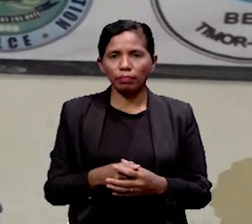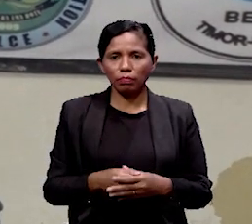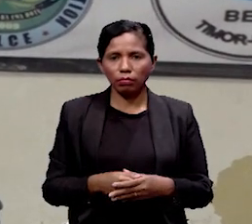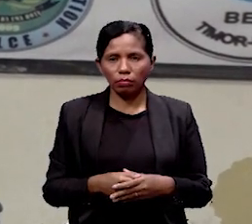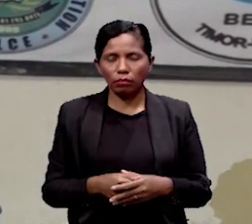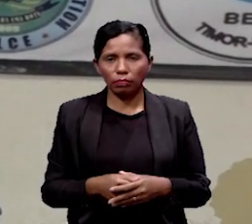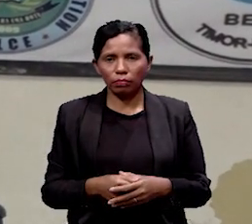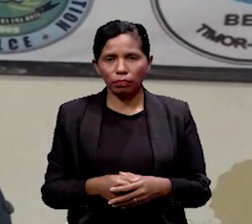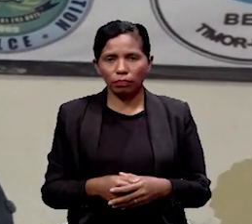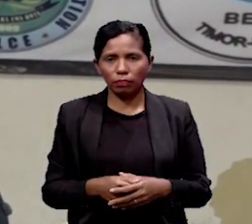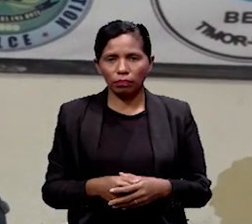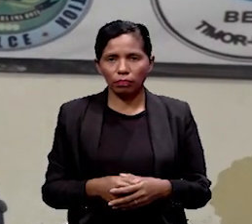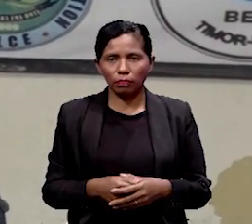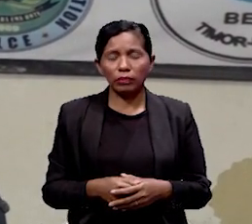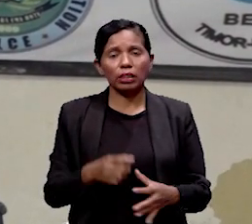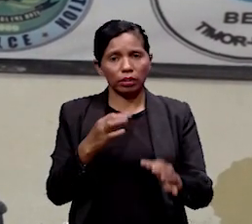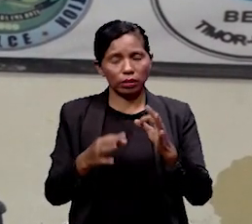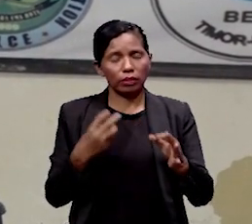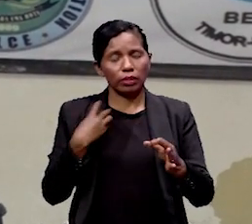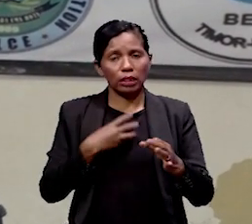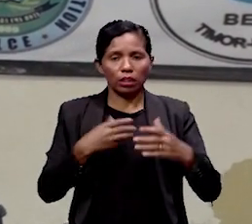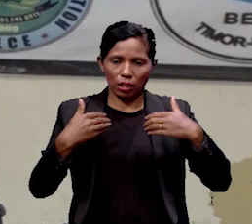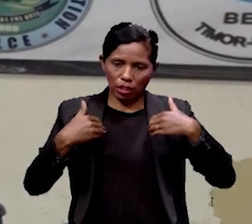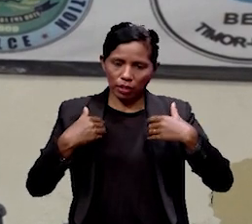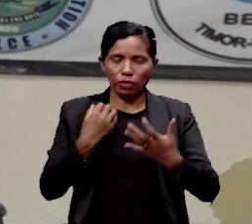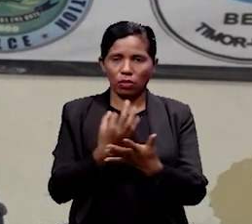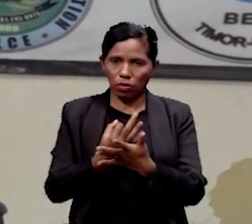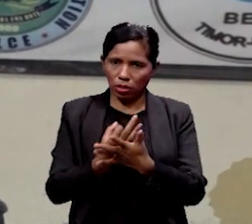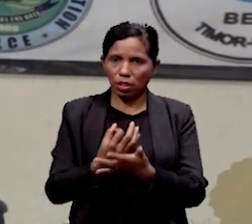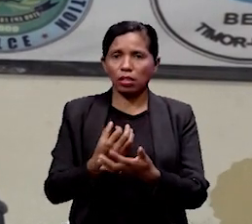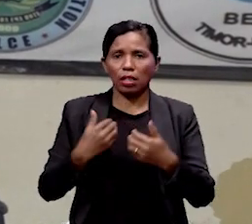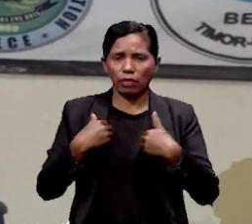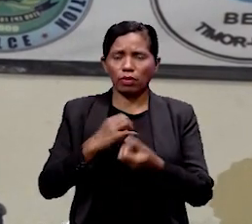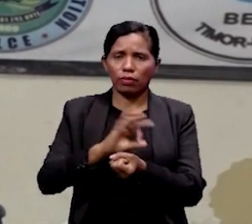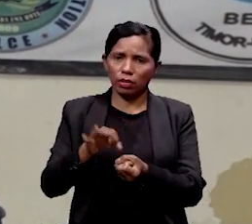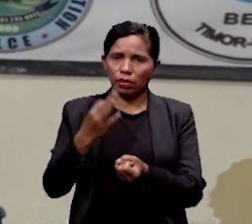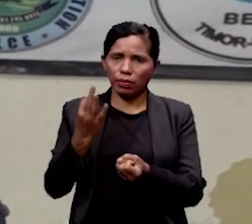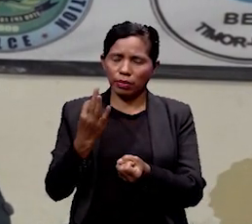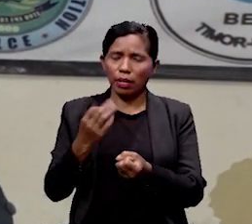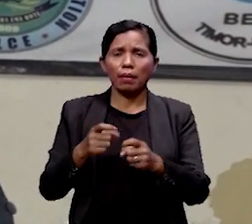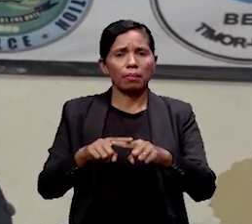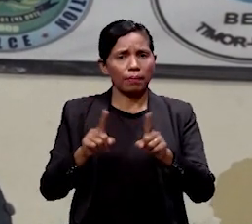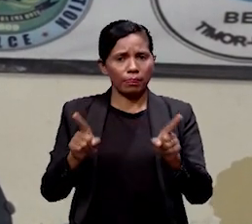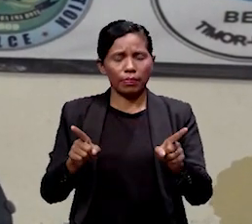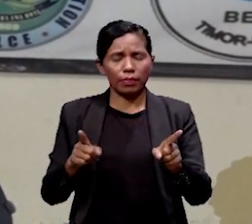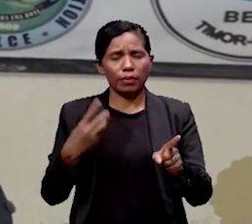mais que o Fundo do Covid-19, talvez o